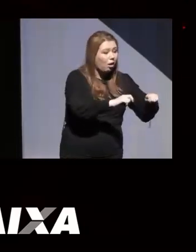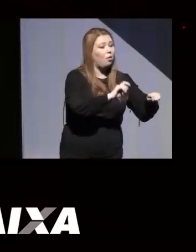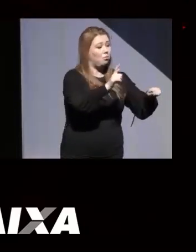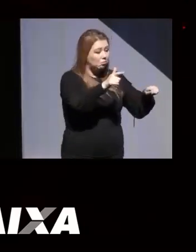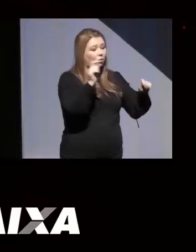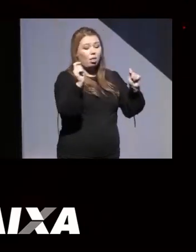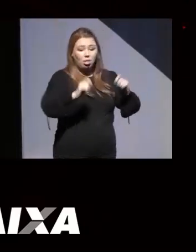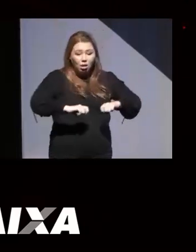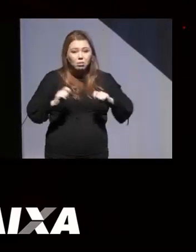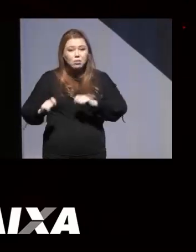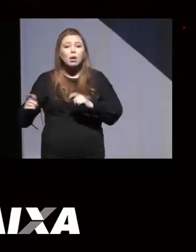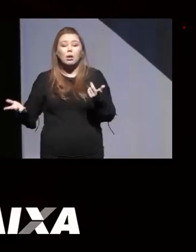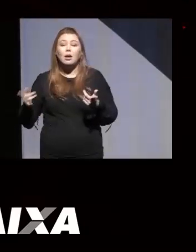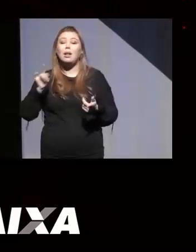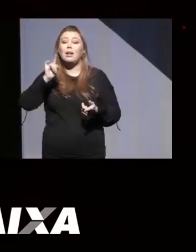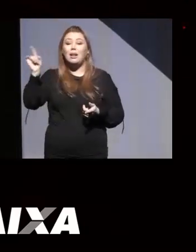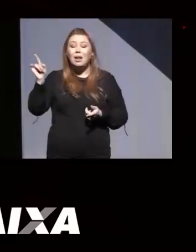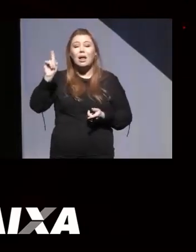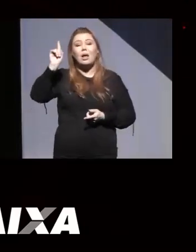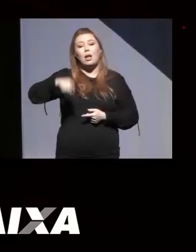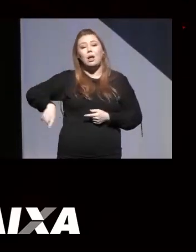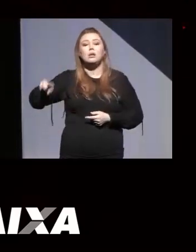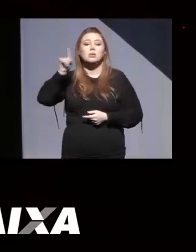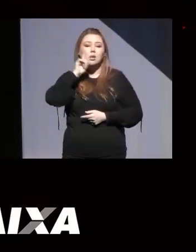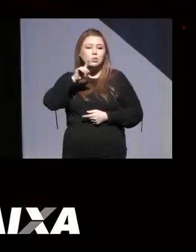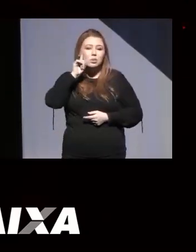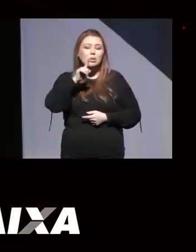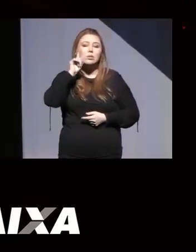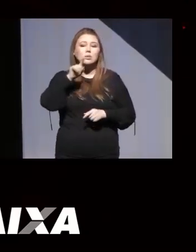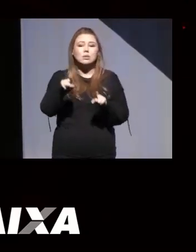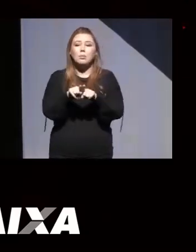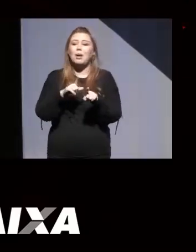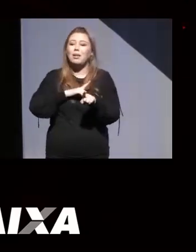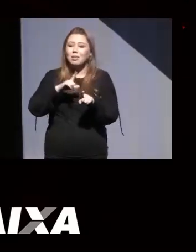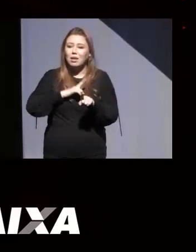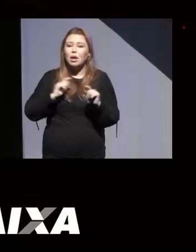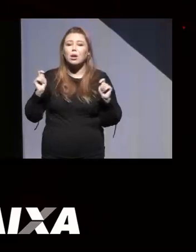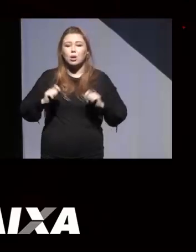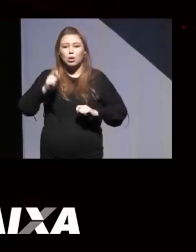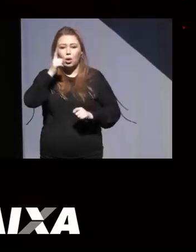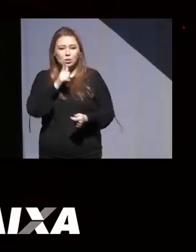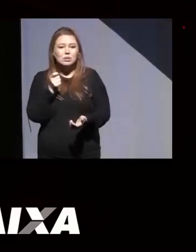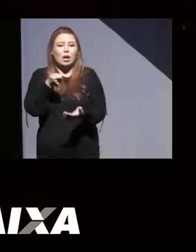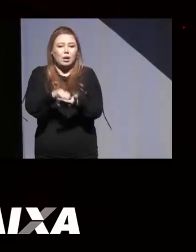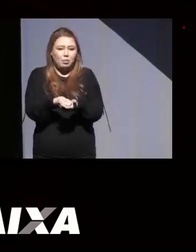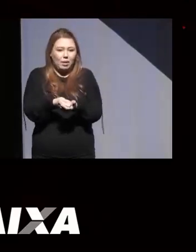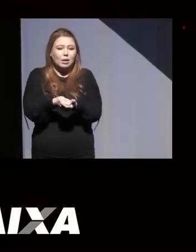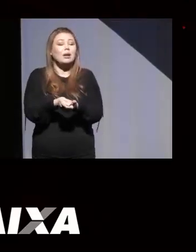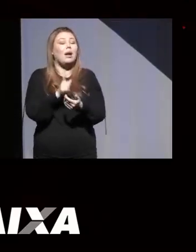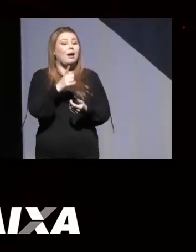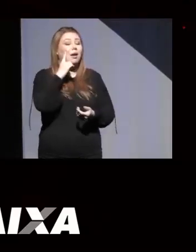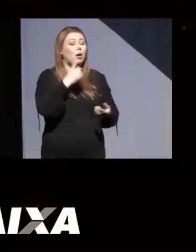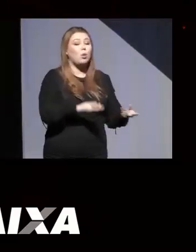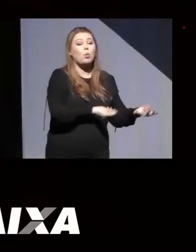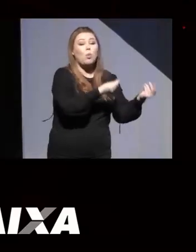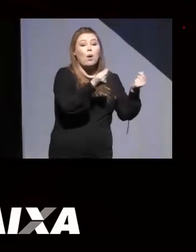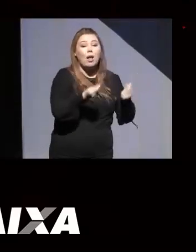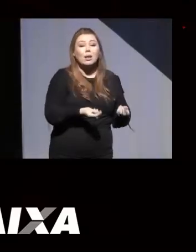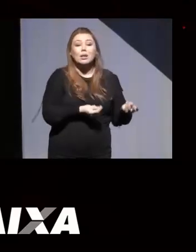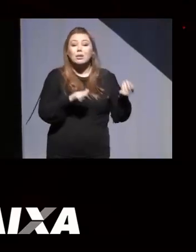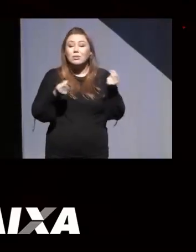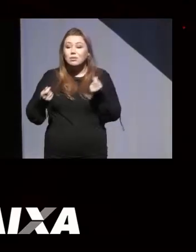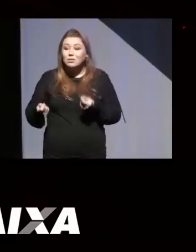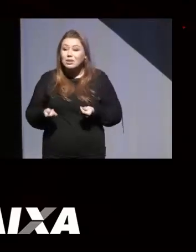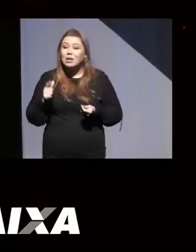que o americano chama de ability to pay, respeitado o mínimo existencial, qualificado por um dever